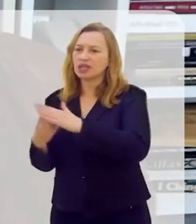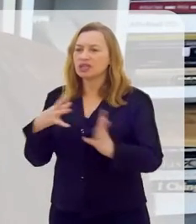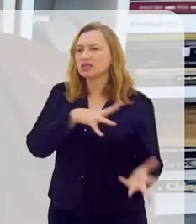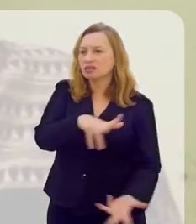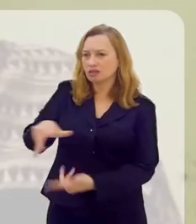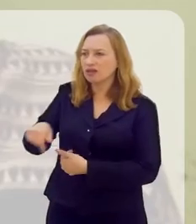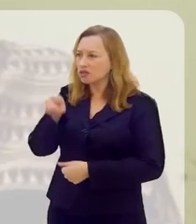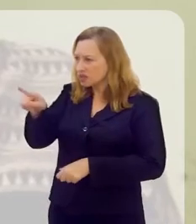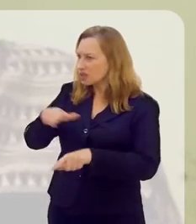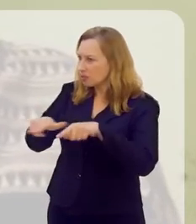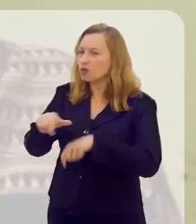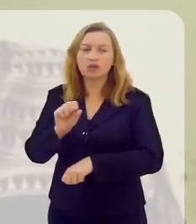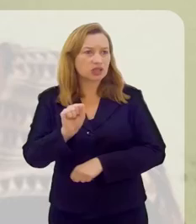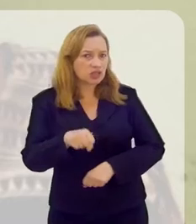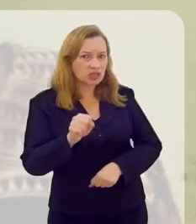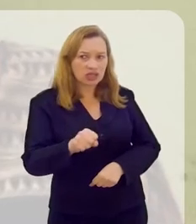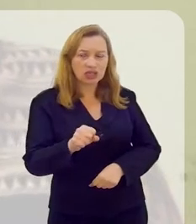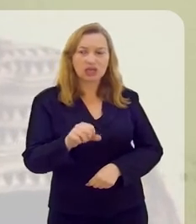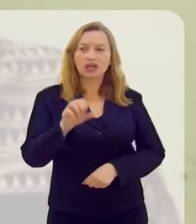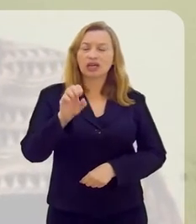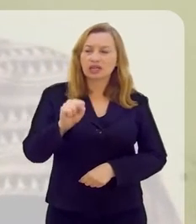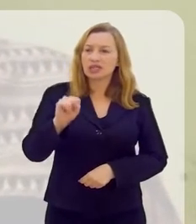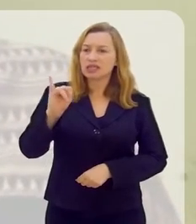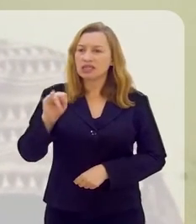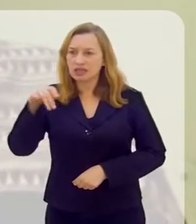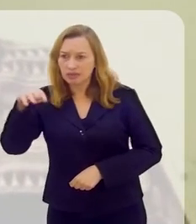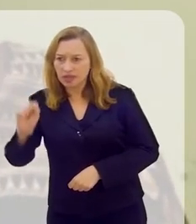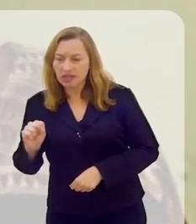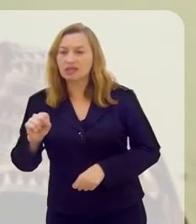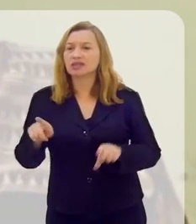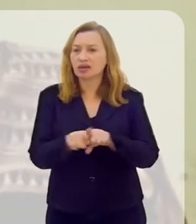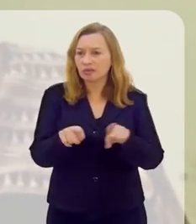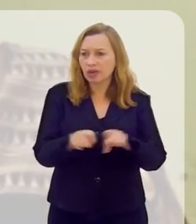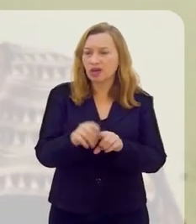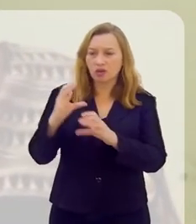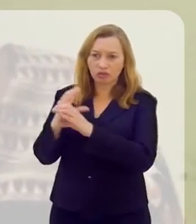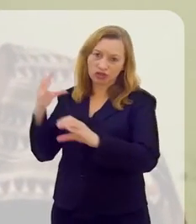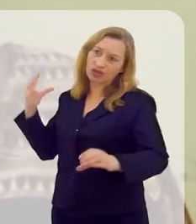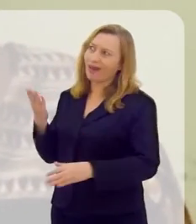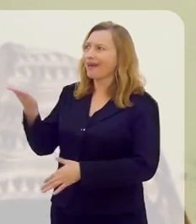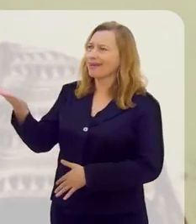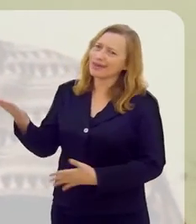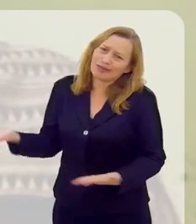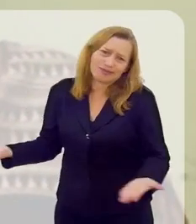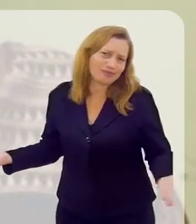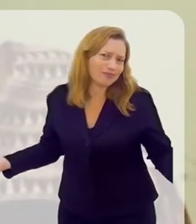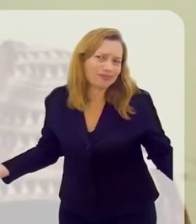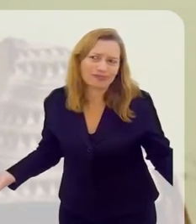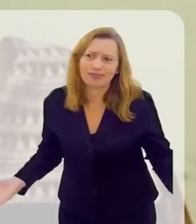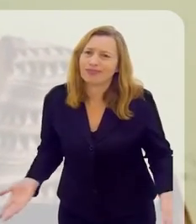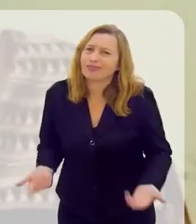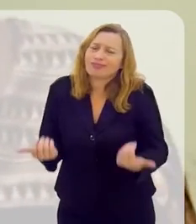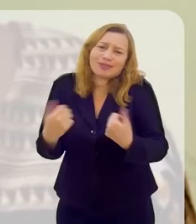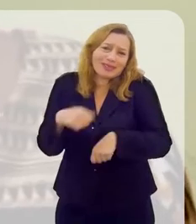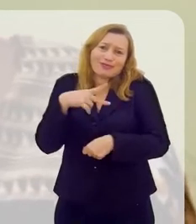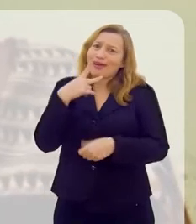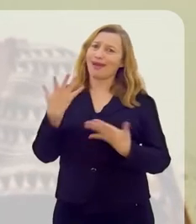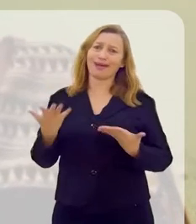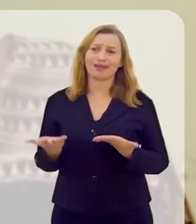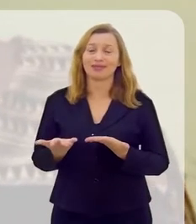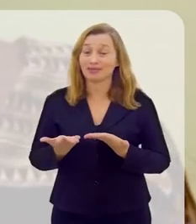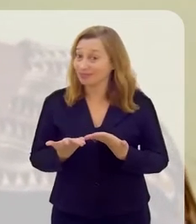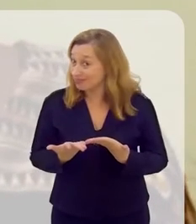trabalhou, não? Sim, trabalhei na Siemens também, como engenheira. Ali então, que não preciso nem